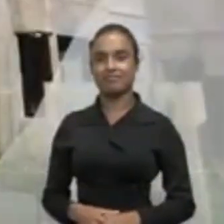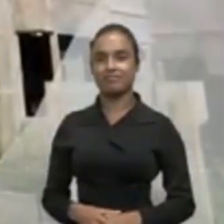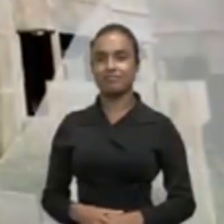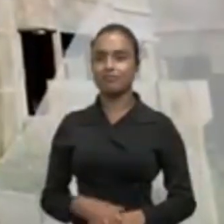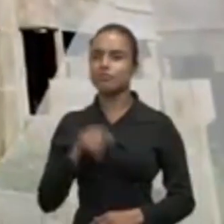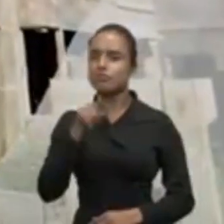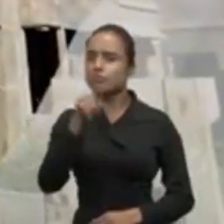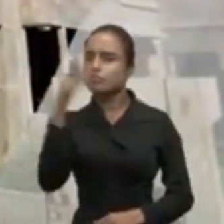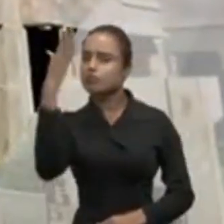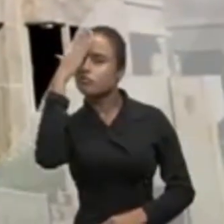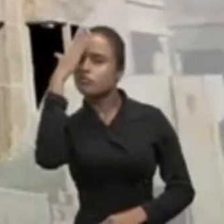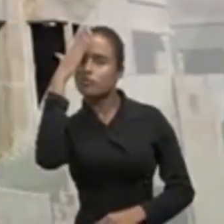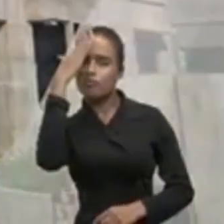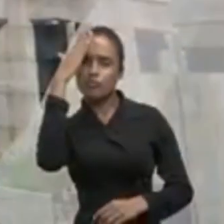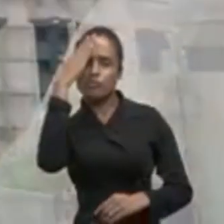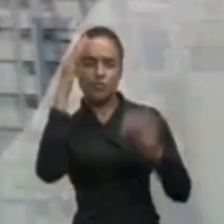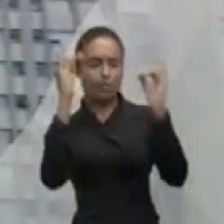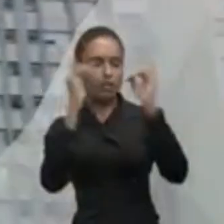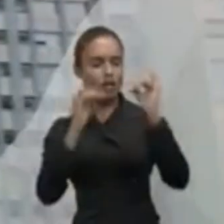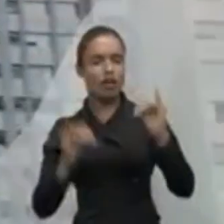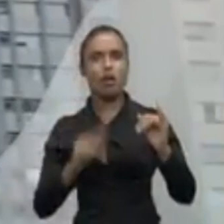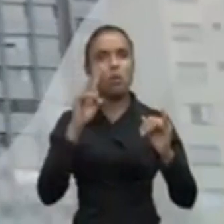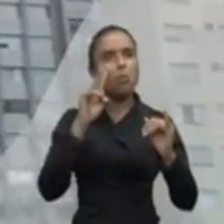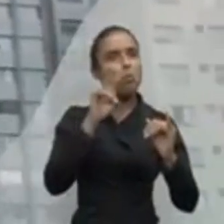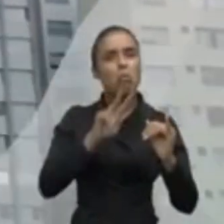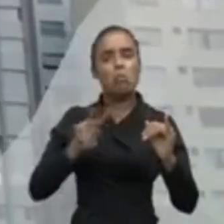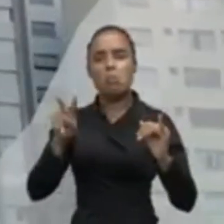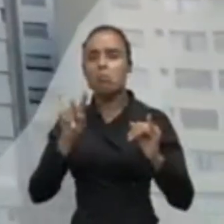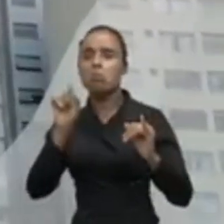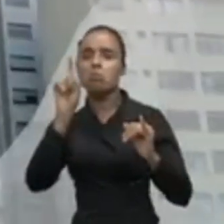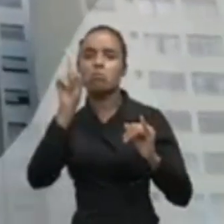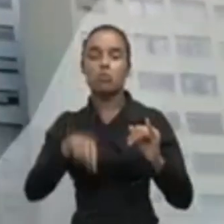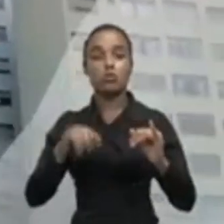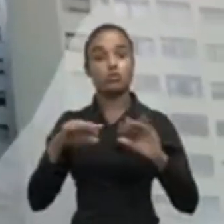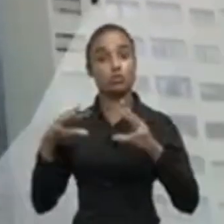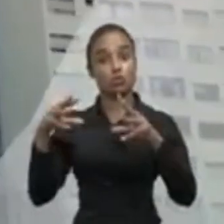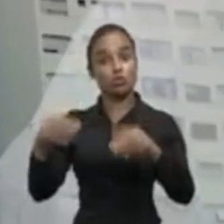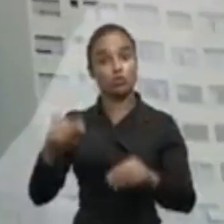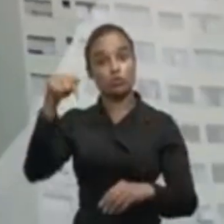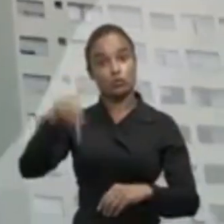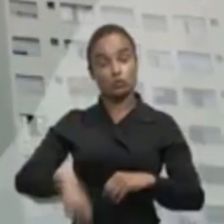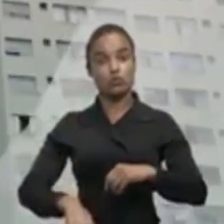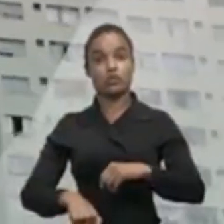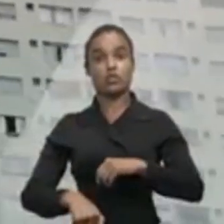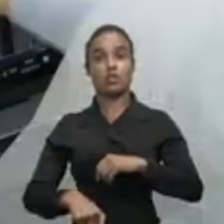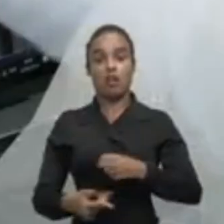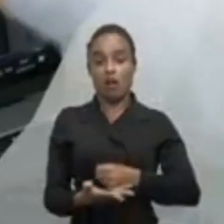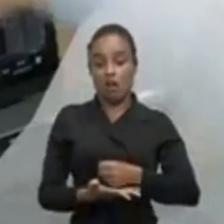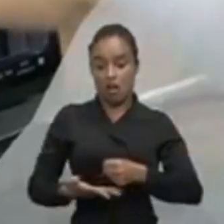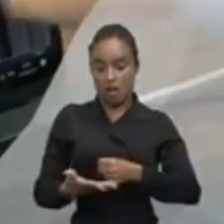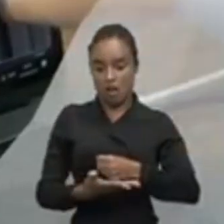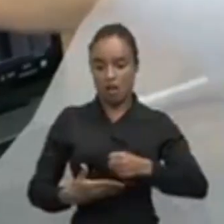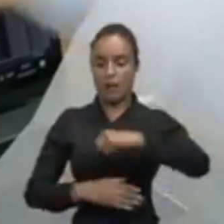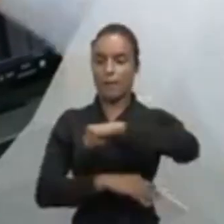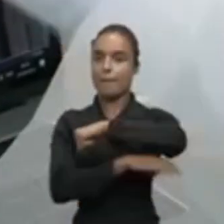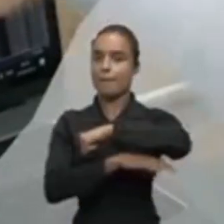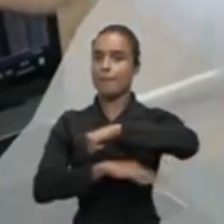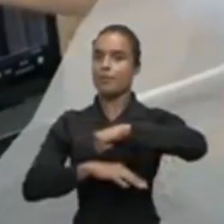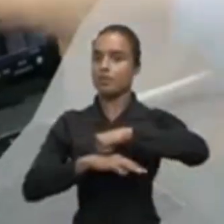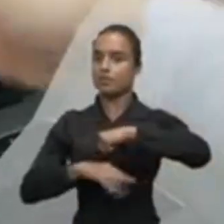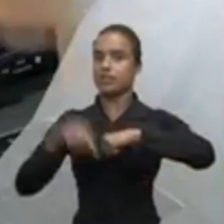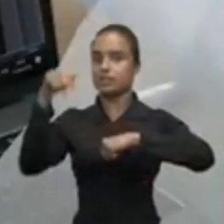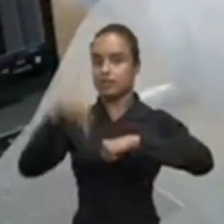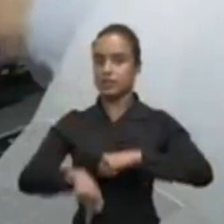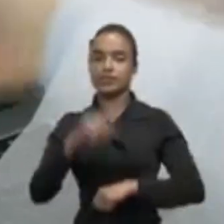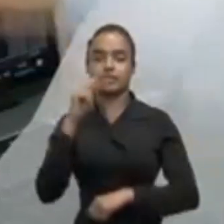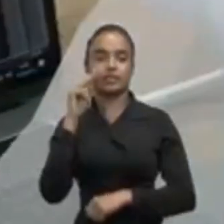Você sabe o que essas imagens têm em comum? Sim, todas fazem parte da estrutura de uma construção, mas eu estou falando mesmo das